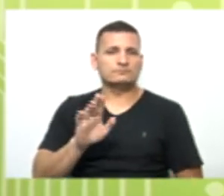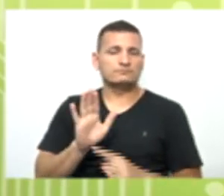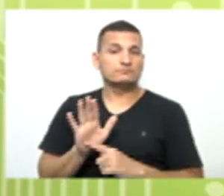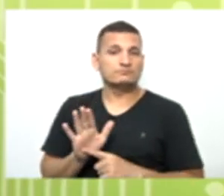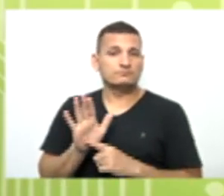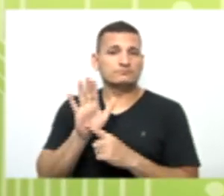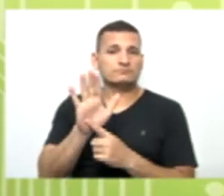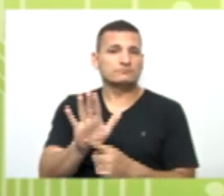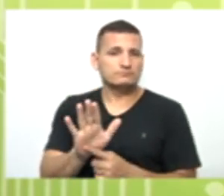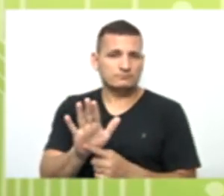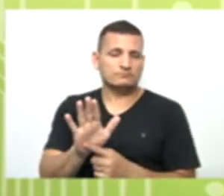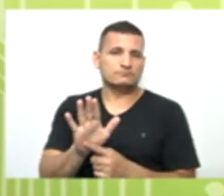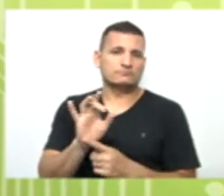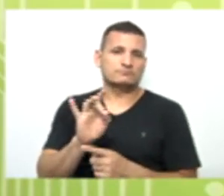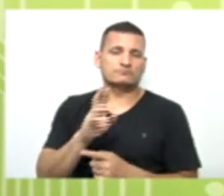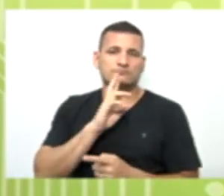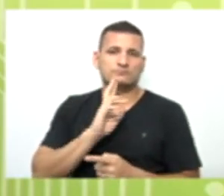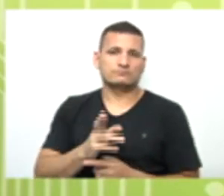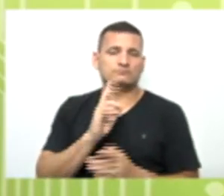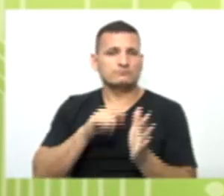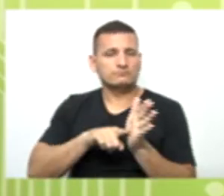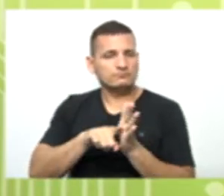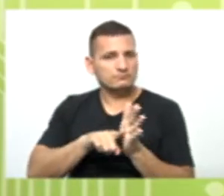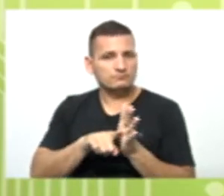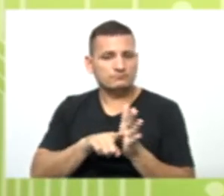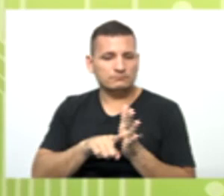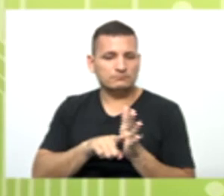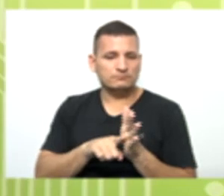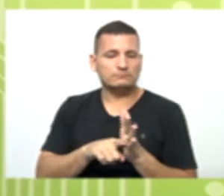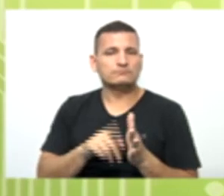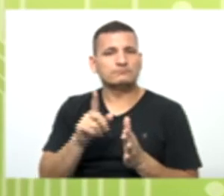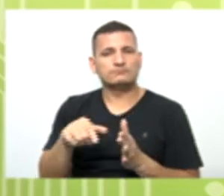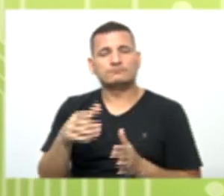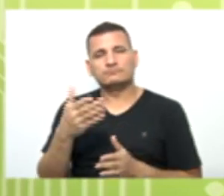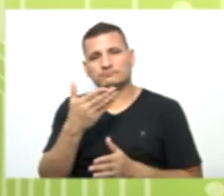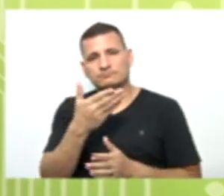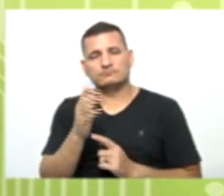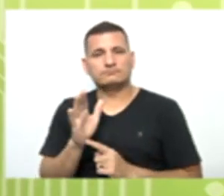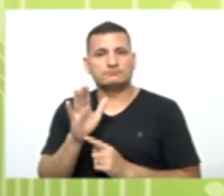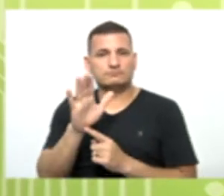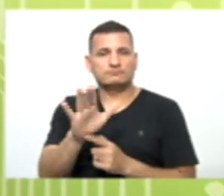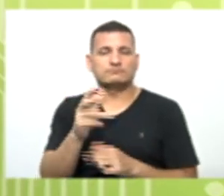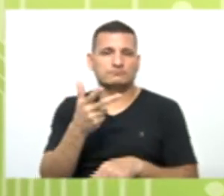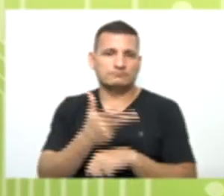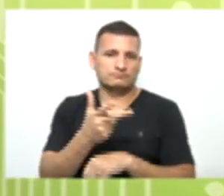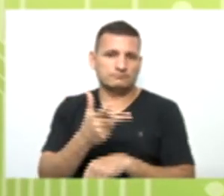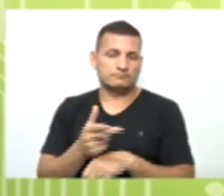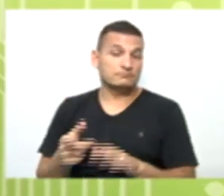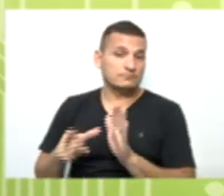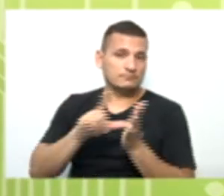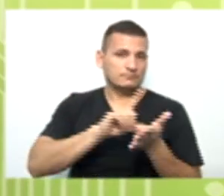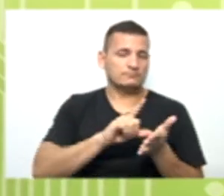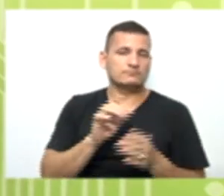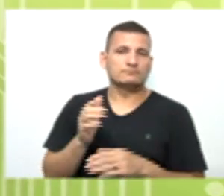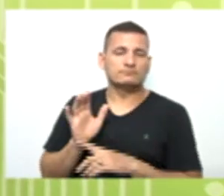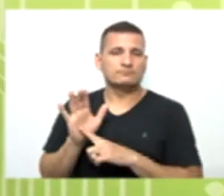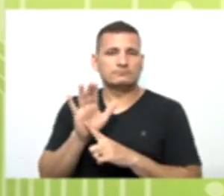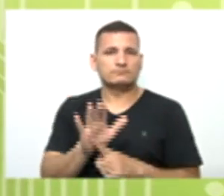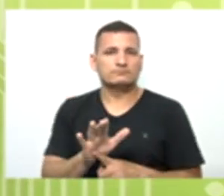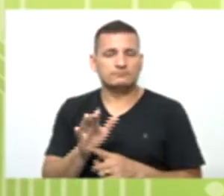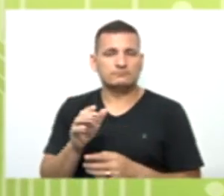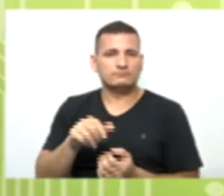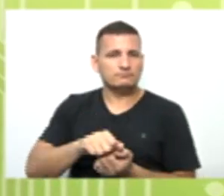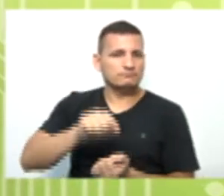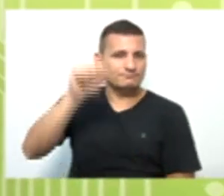né, e apresentar o resultado de uma pesquisa, que foi o que foi mostrado no vídeo anterior, quando ele chegou lá e disse assim,